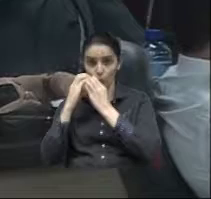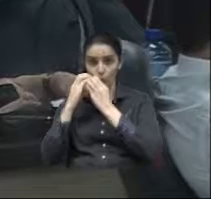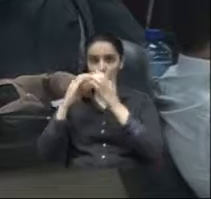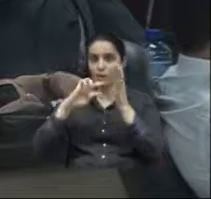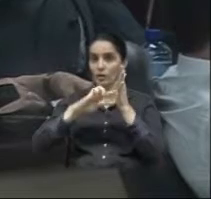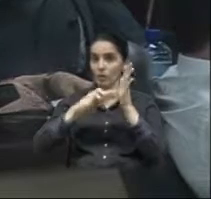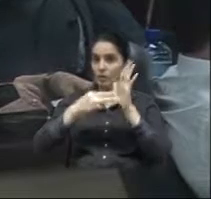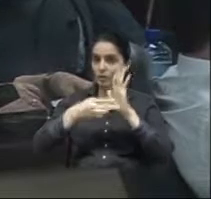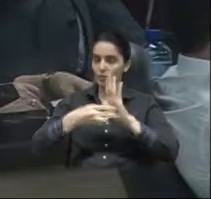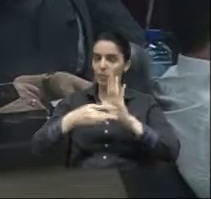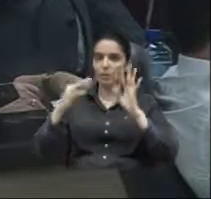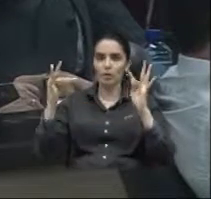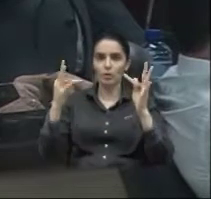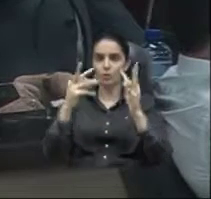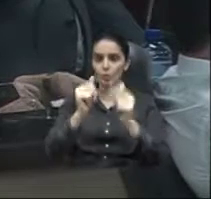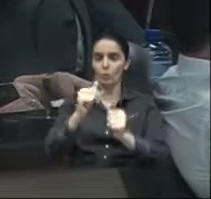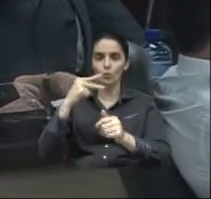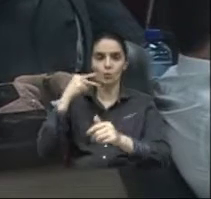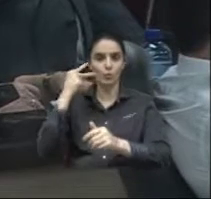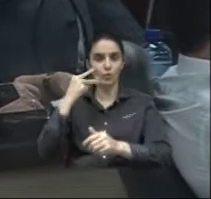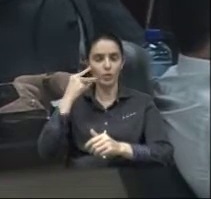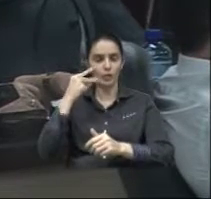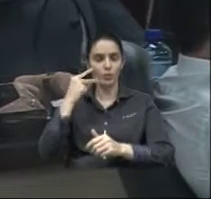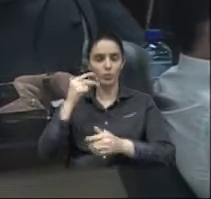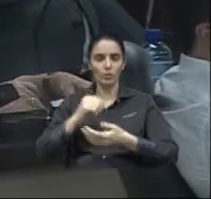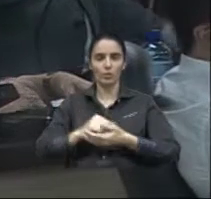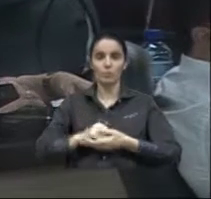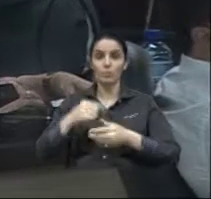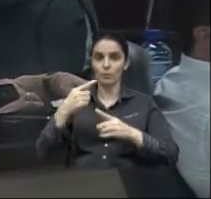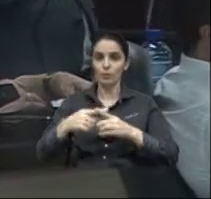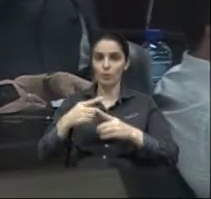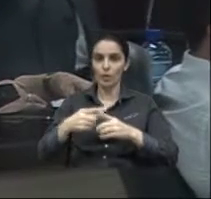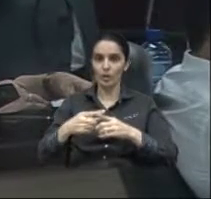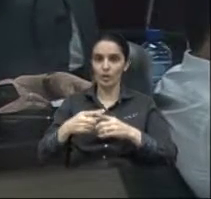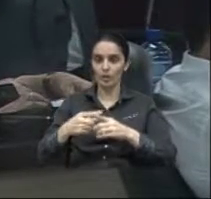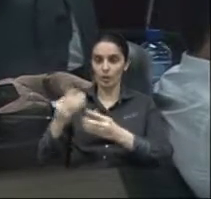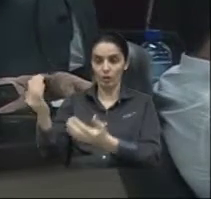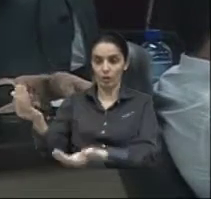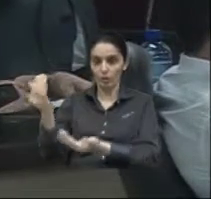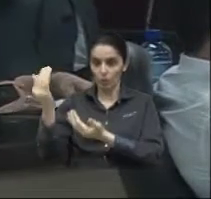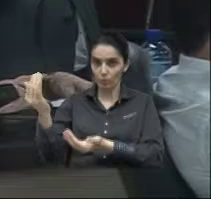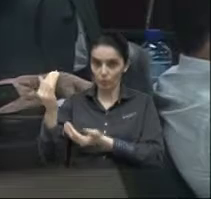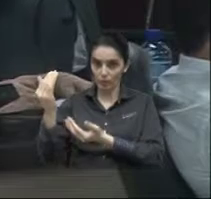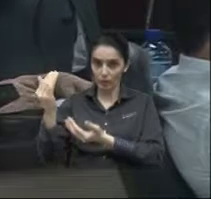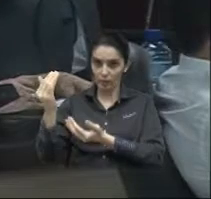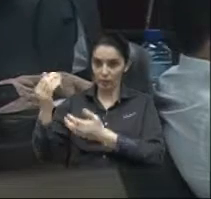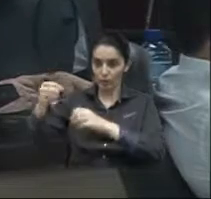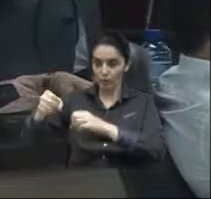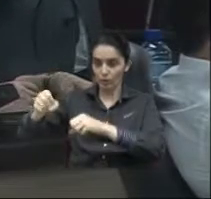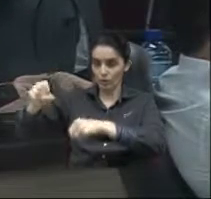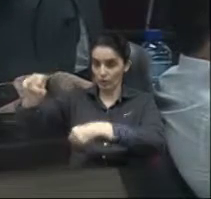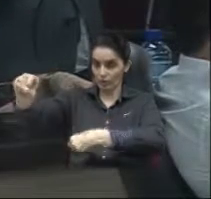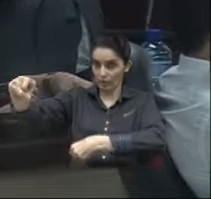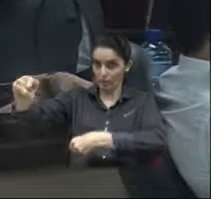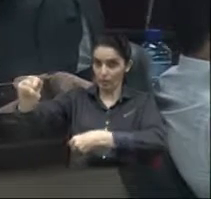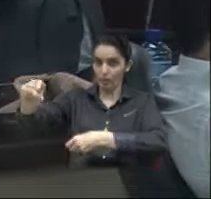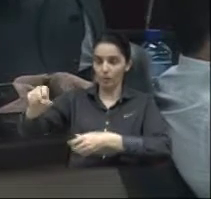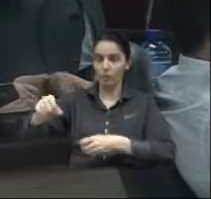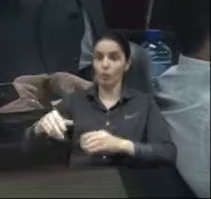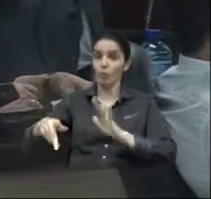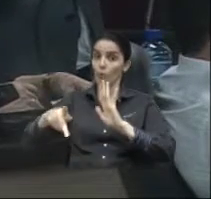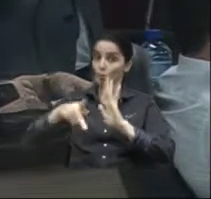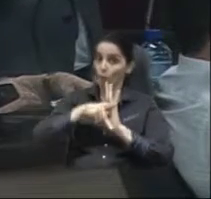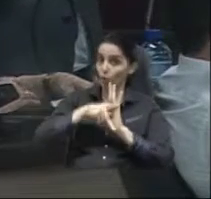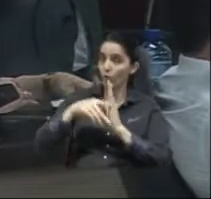Porque a homenagem do título de cidadão é sua, mas eu tenho certeza que